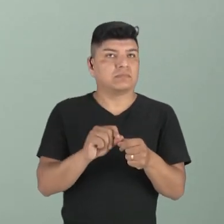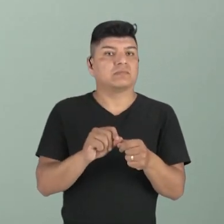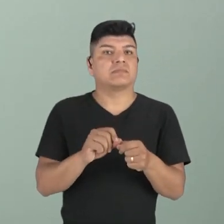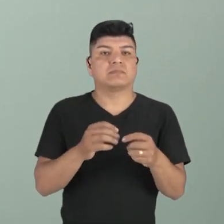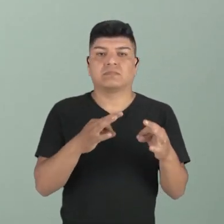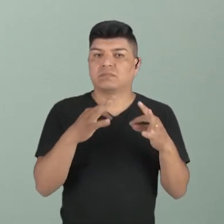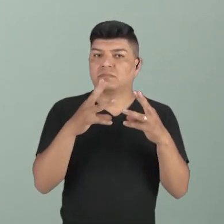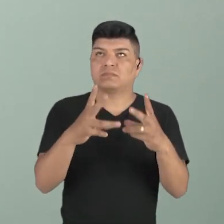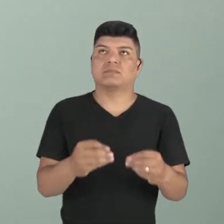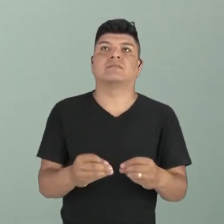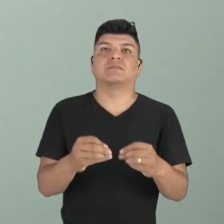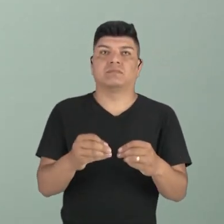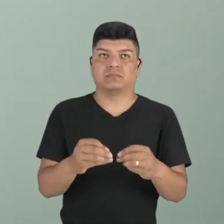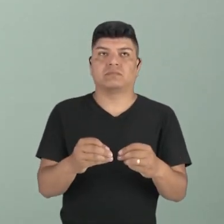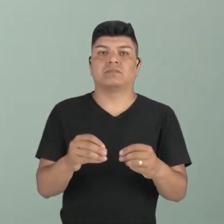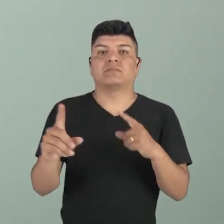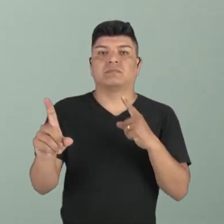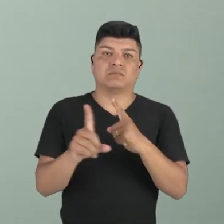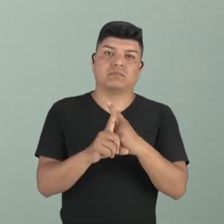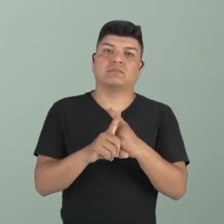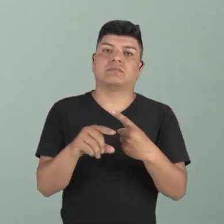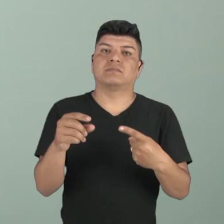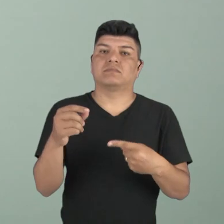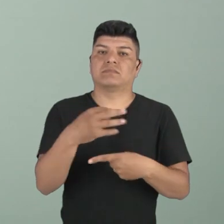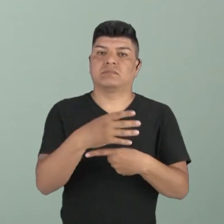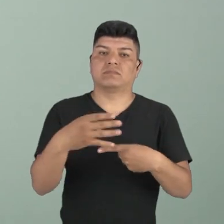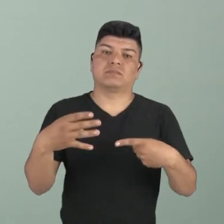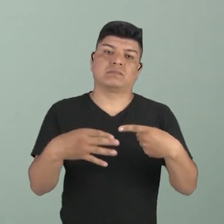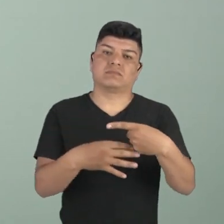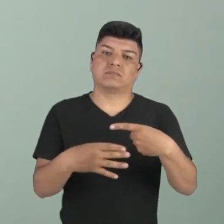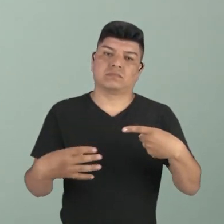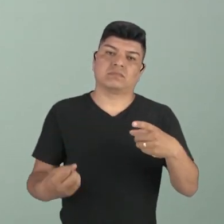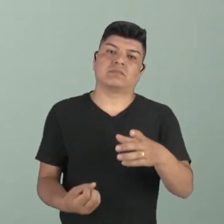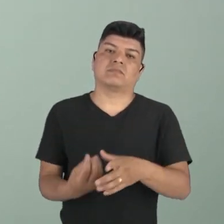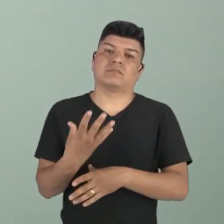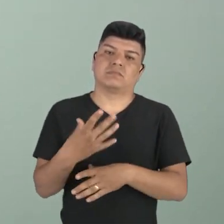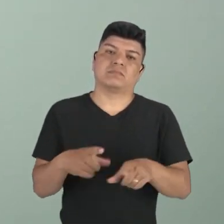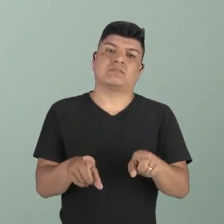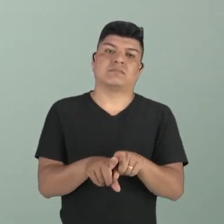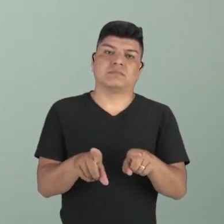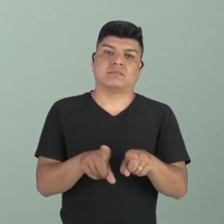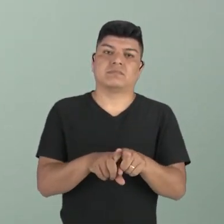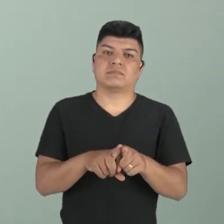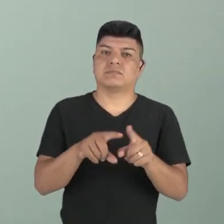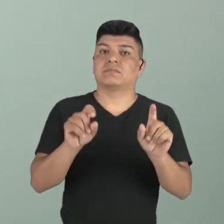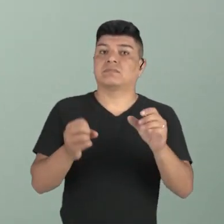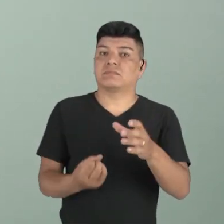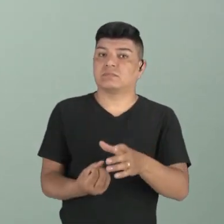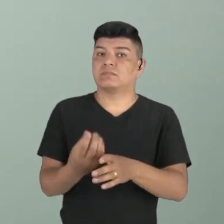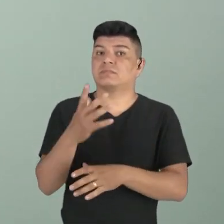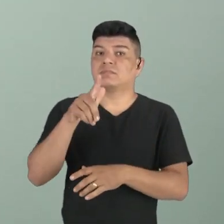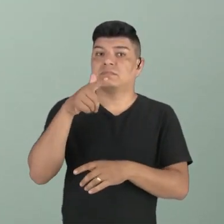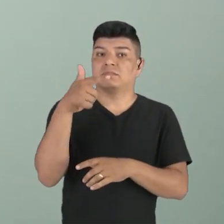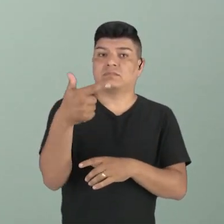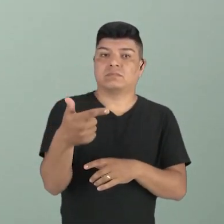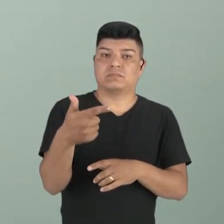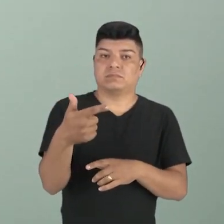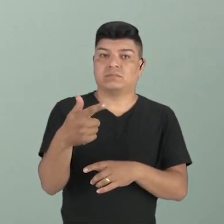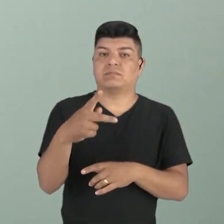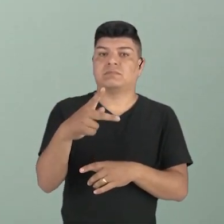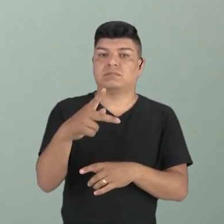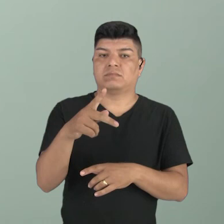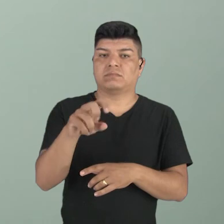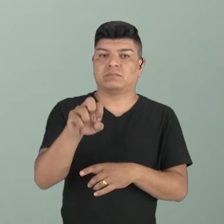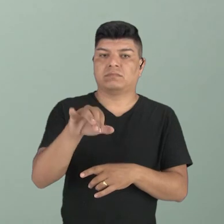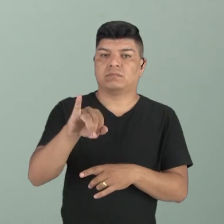realizar o procedimento aí para encontrar, então, a fração geratriz, né? Que é a fração que gera essa dízima